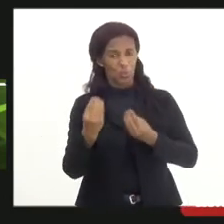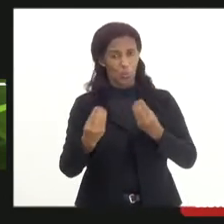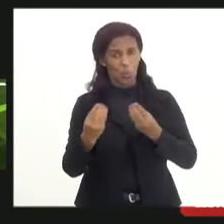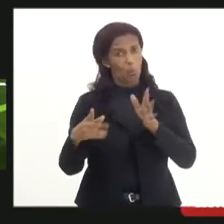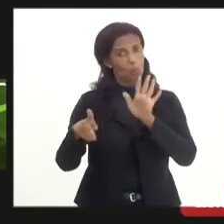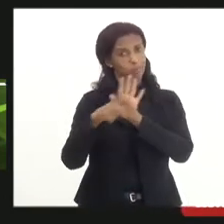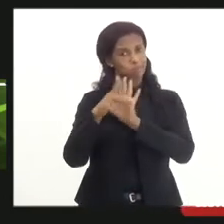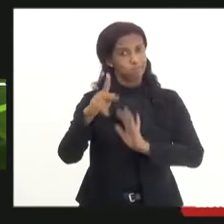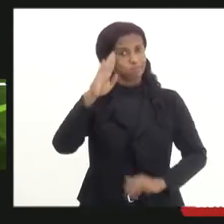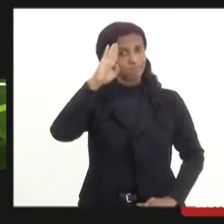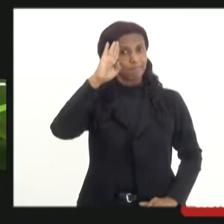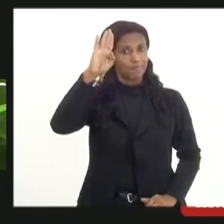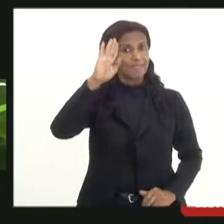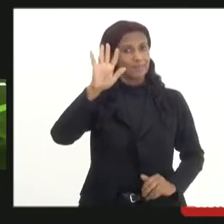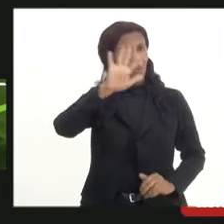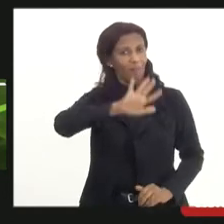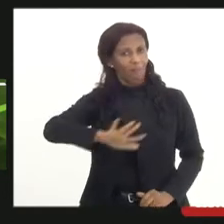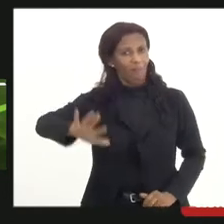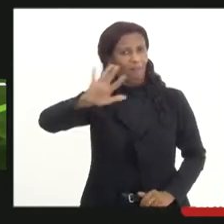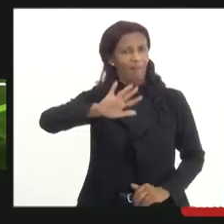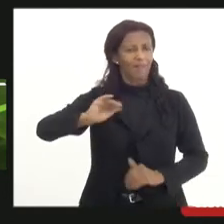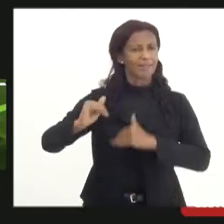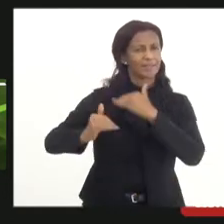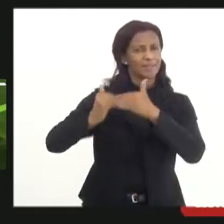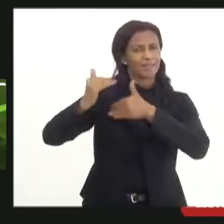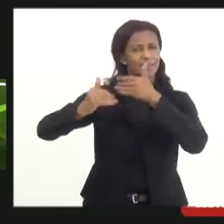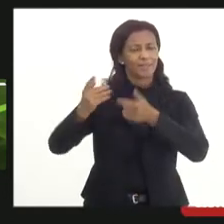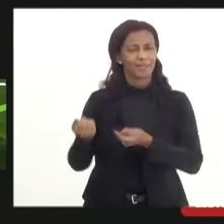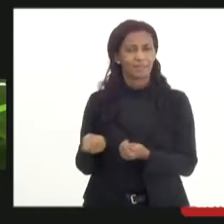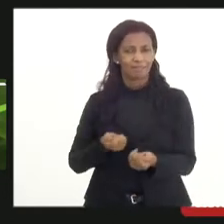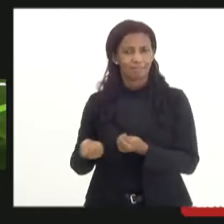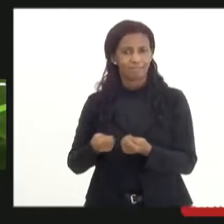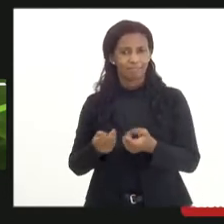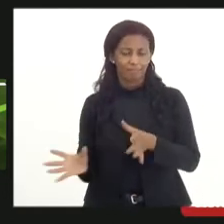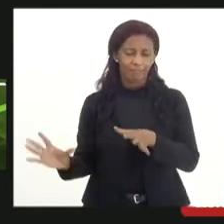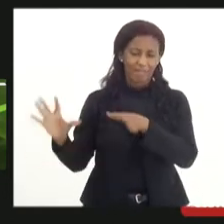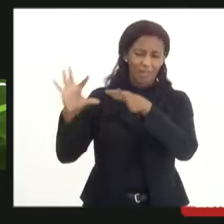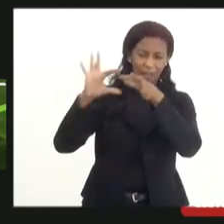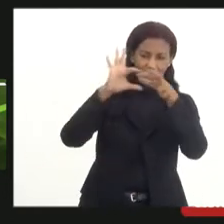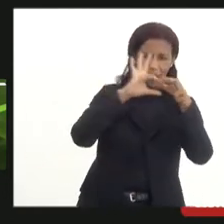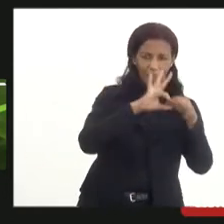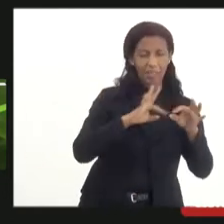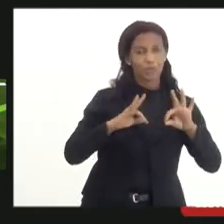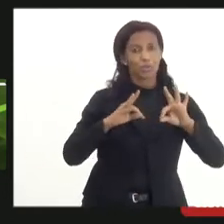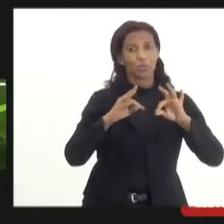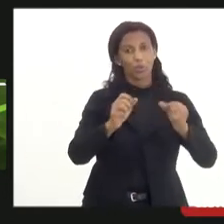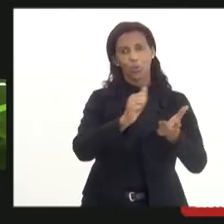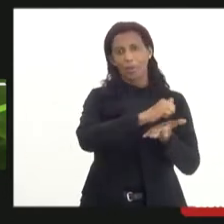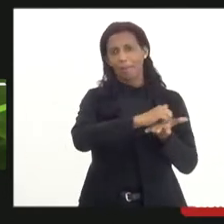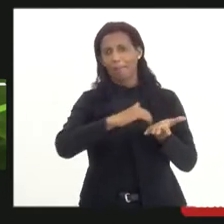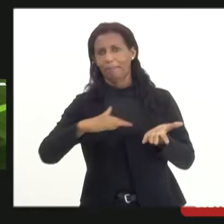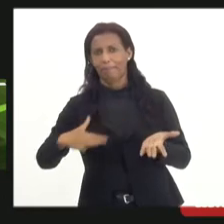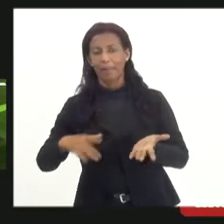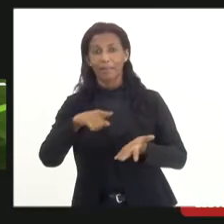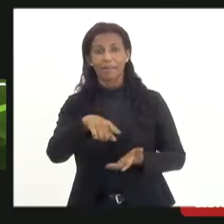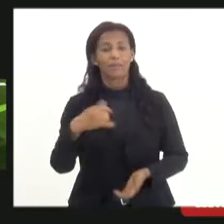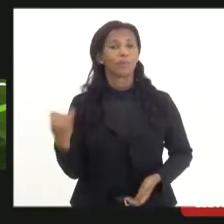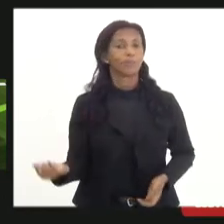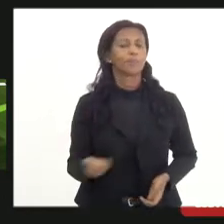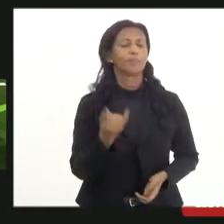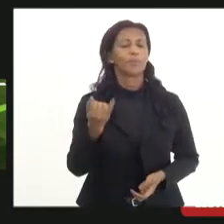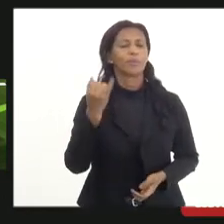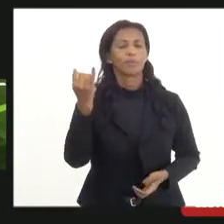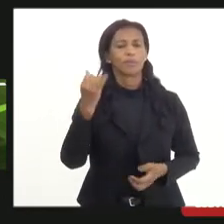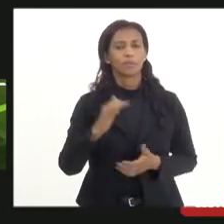atores nesse cenário, né, do desenvolvimento econômico, atrelado a todas essas atividades, são